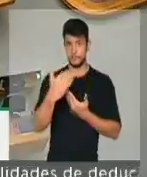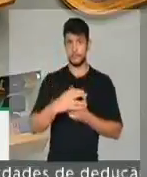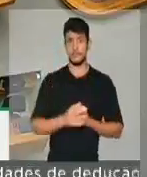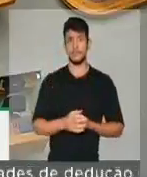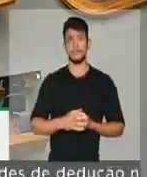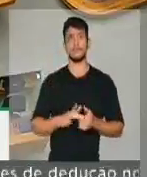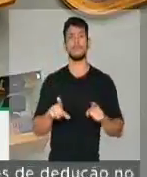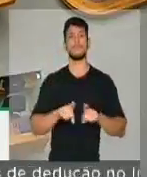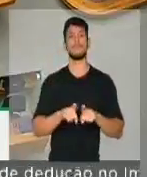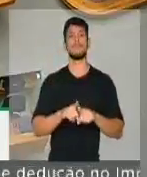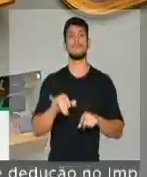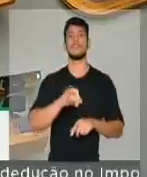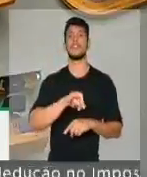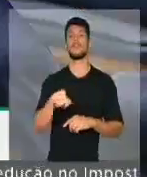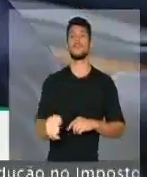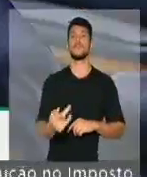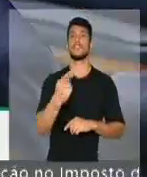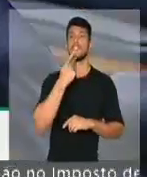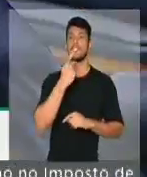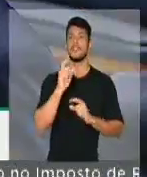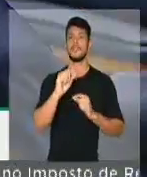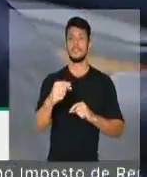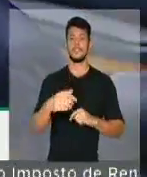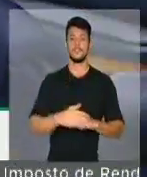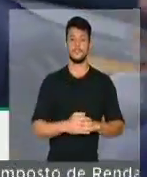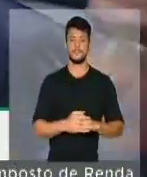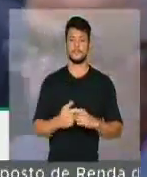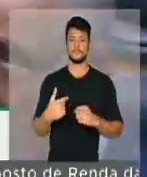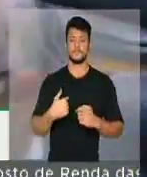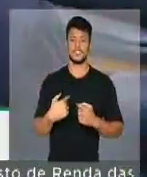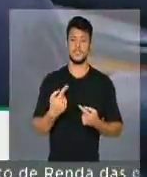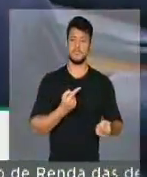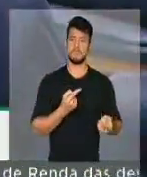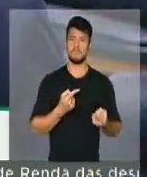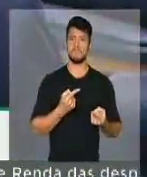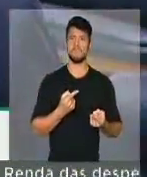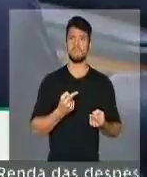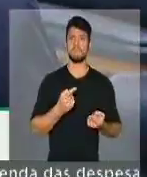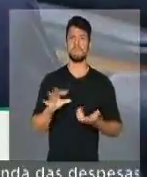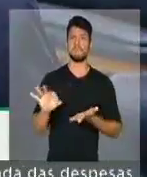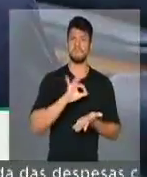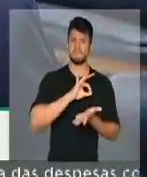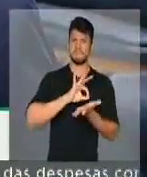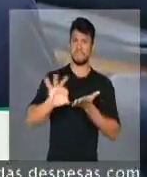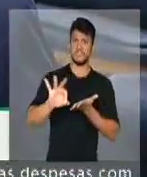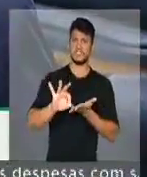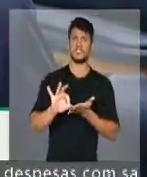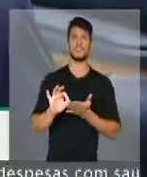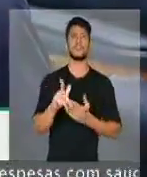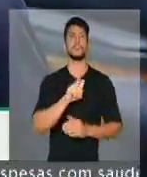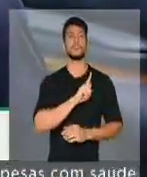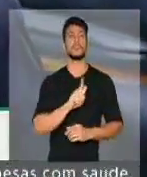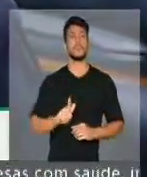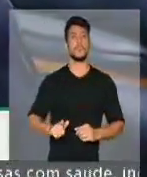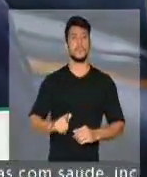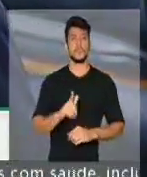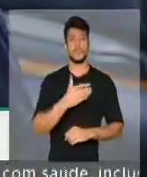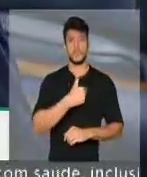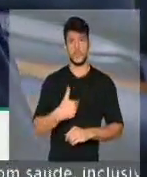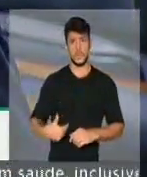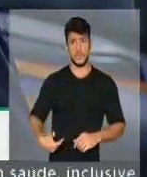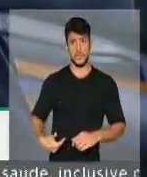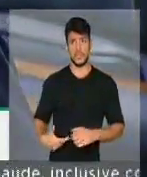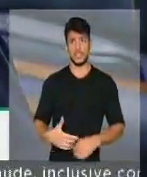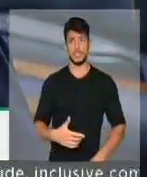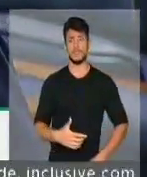Também quero deixar aqui o meu repúdio a esse governo que novamente traz uma notícia ruim à população